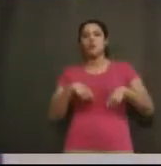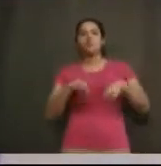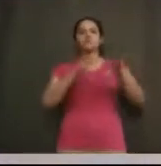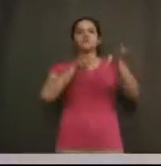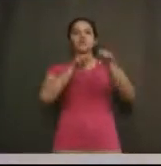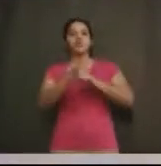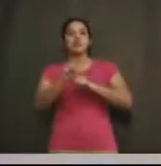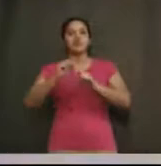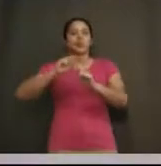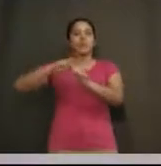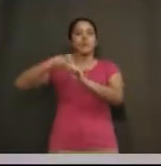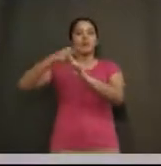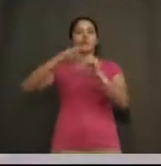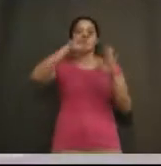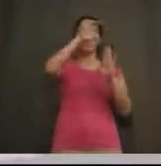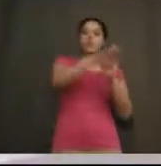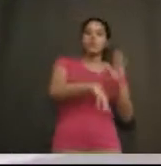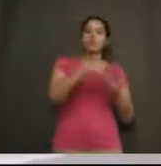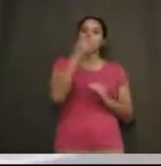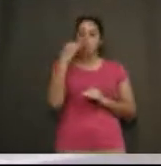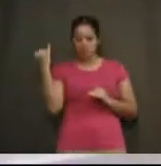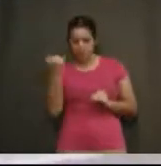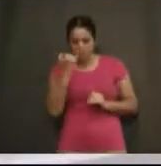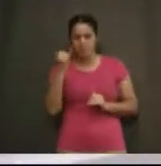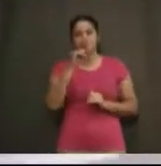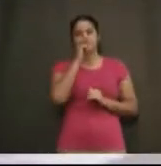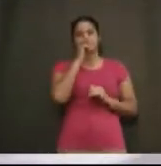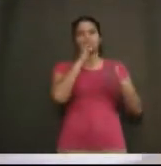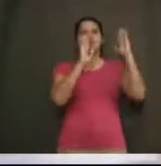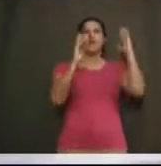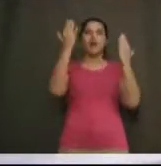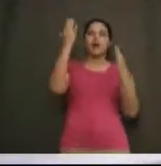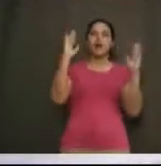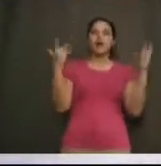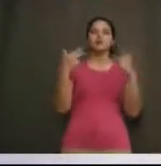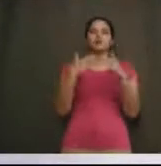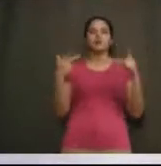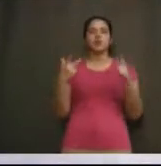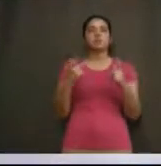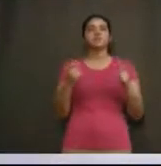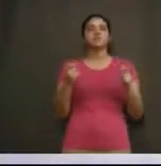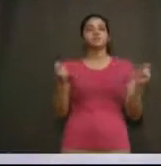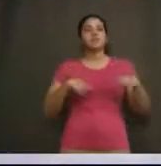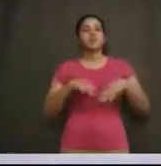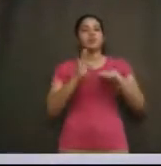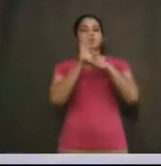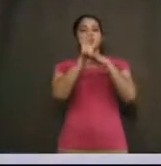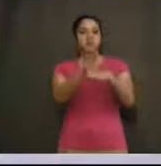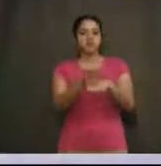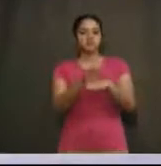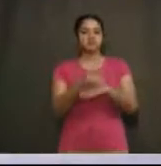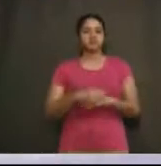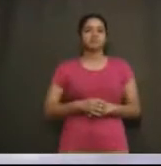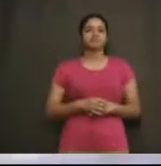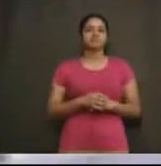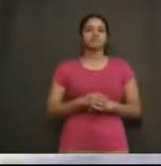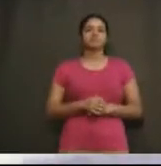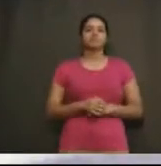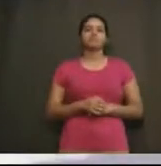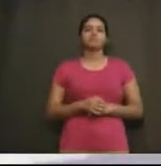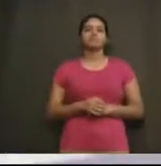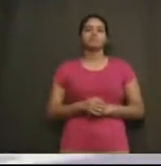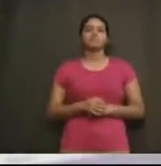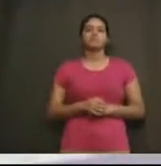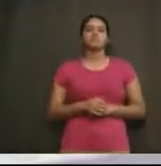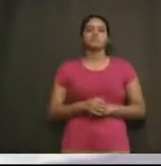extracurricular, mas que são importantes, cursos como o curso de análise, que apresenta a gente pela primeira vez para a ideia de